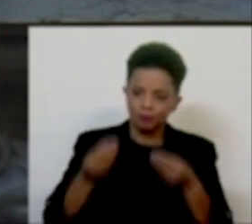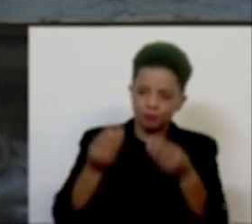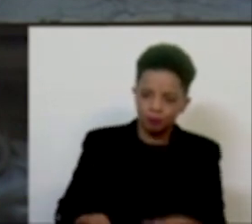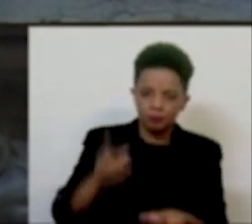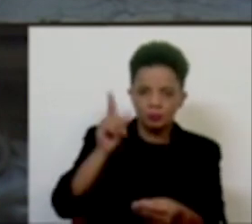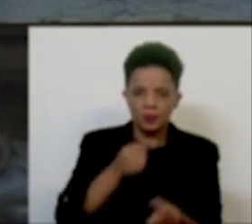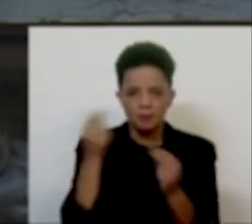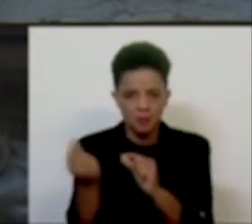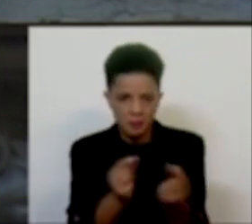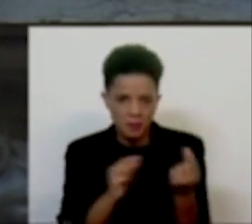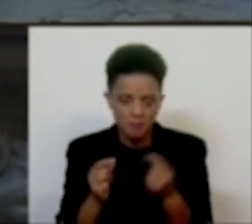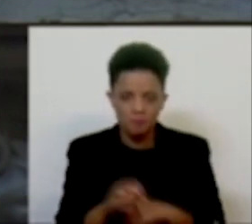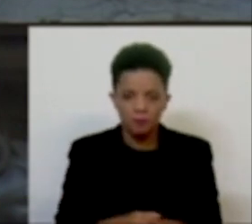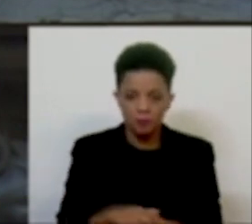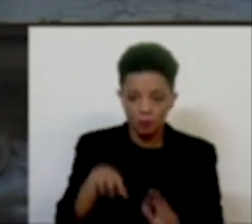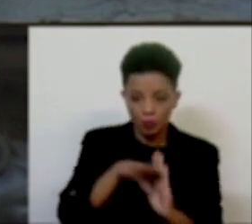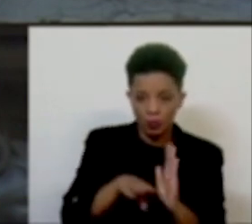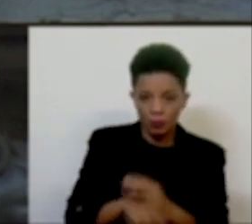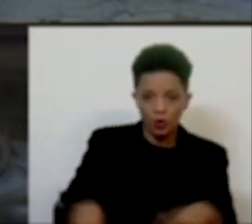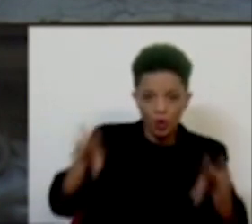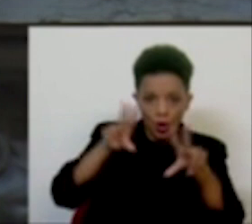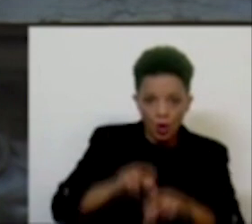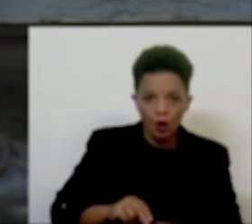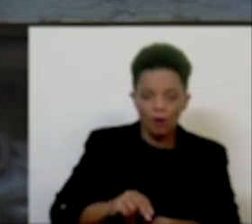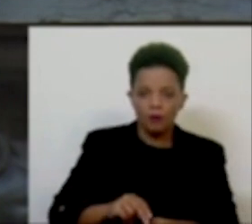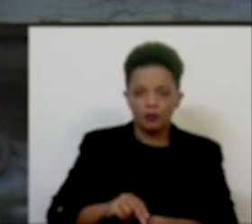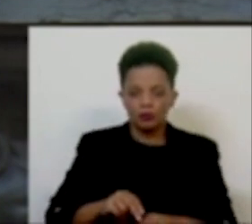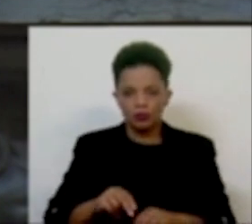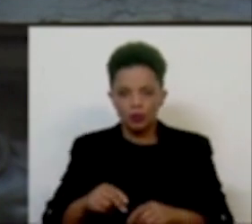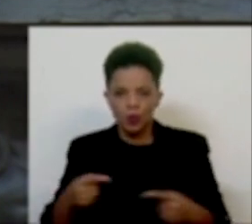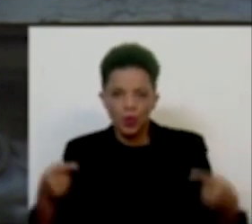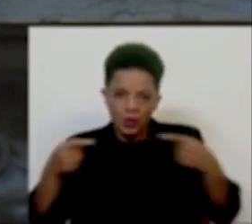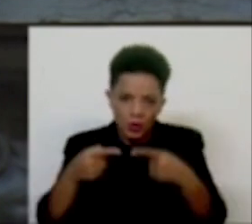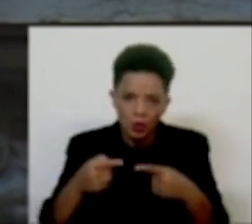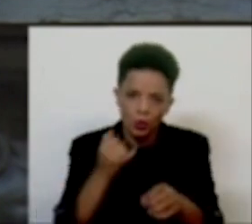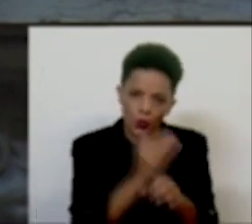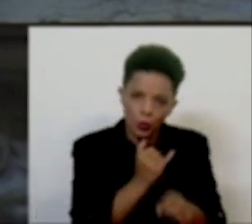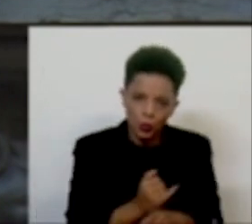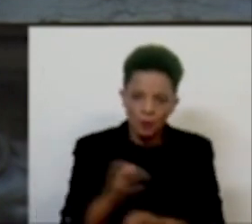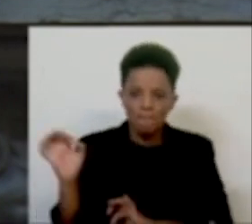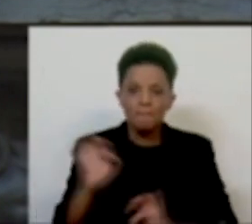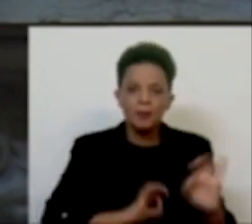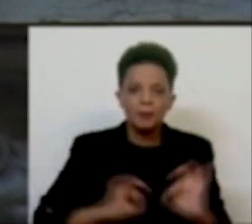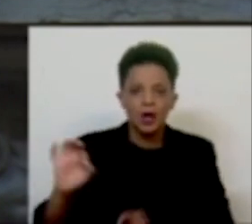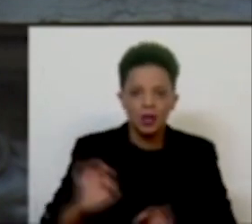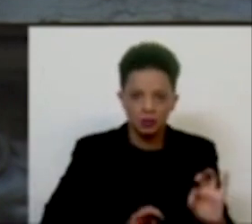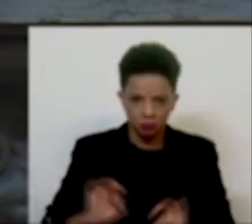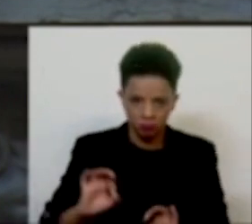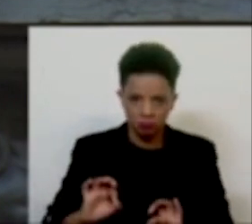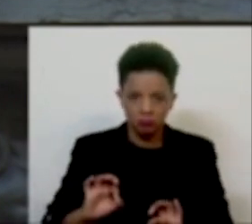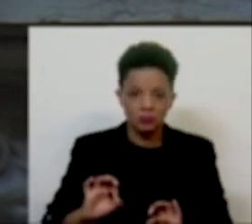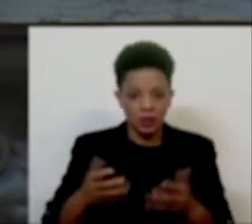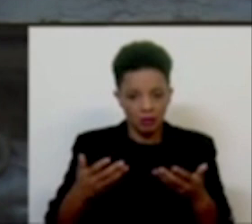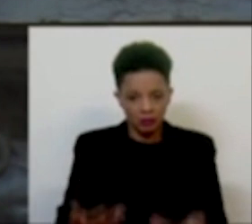discutidas. Para que novos programas, protagonistas e coligações se preparem e maturem. Para que,